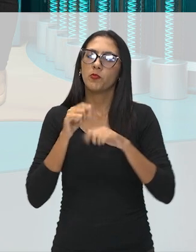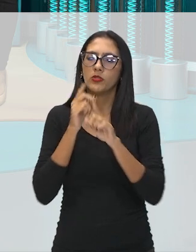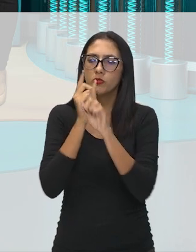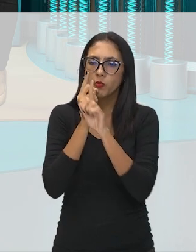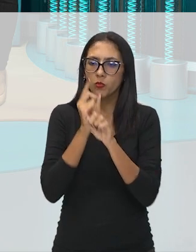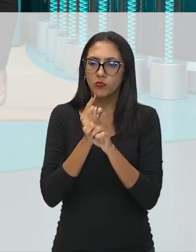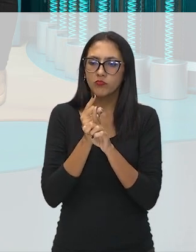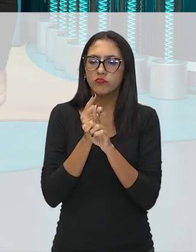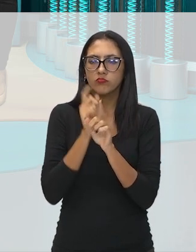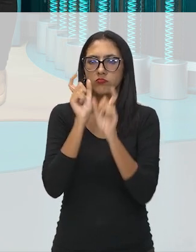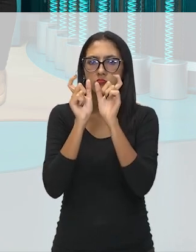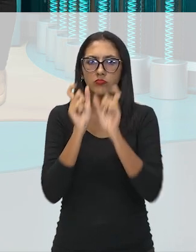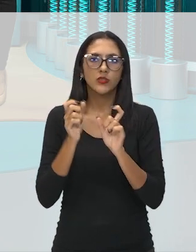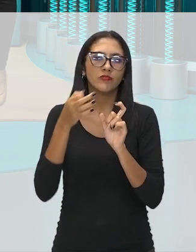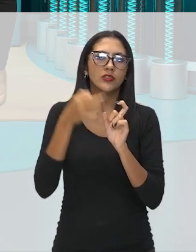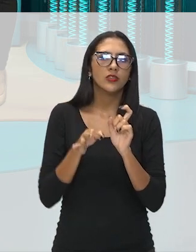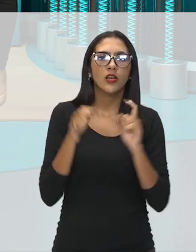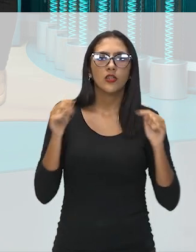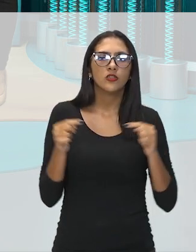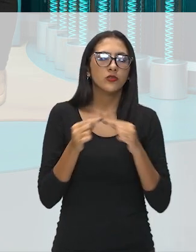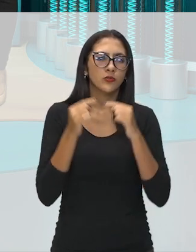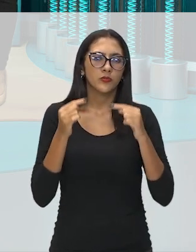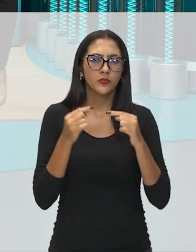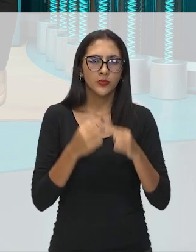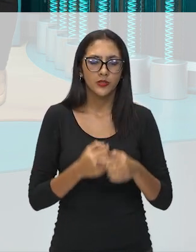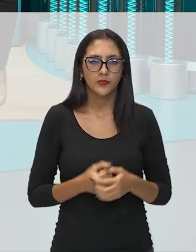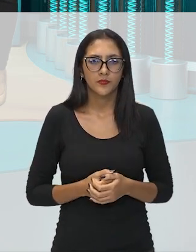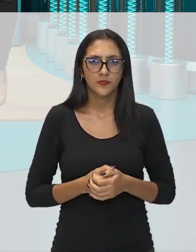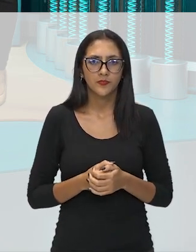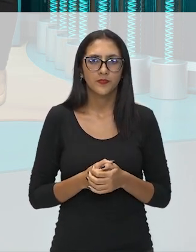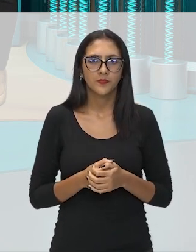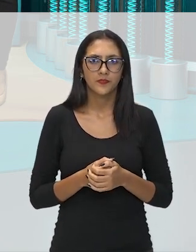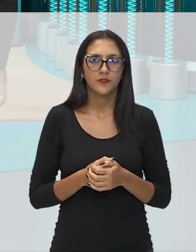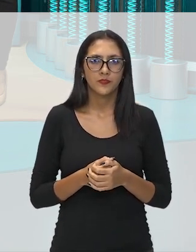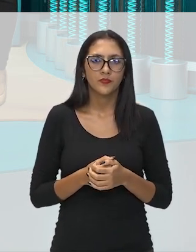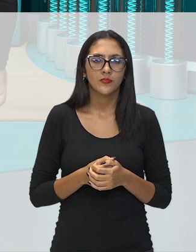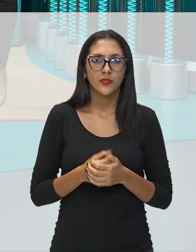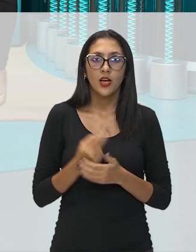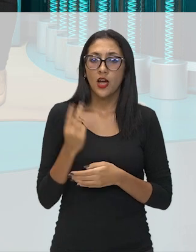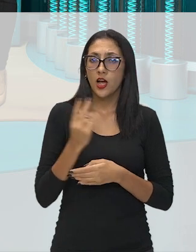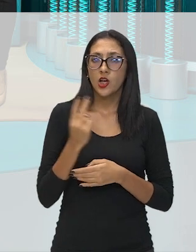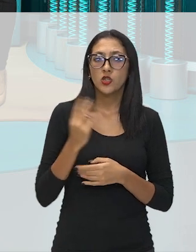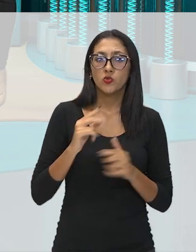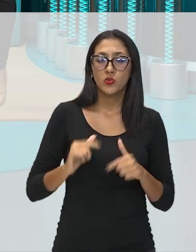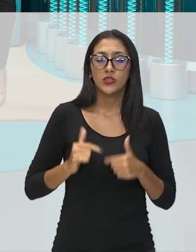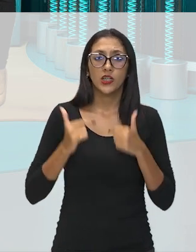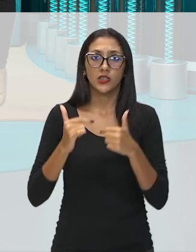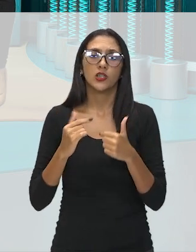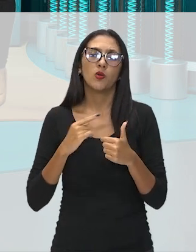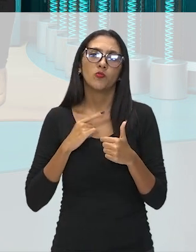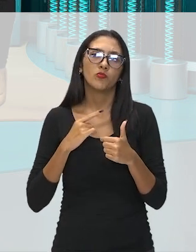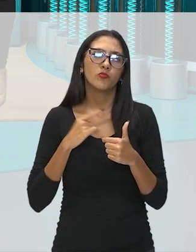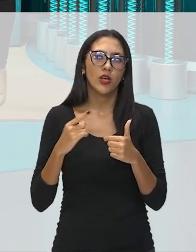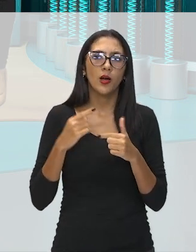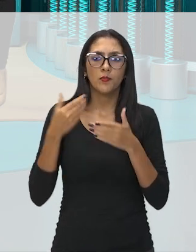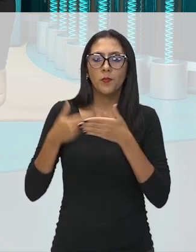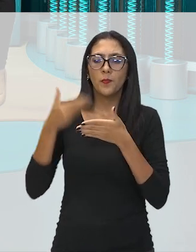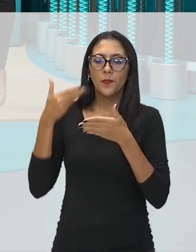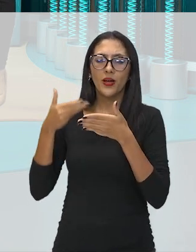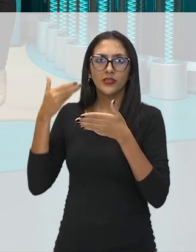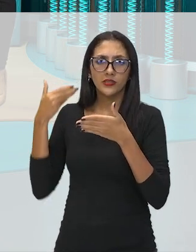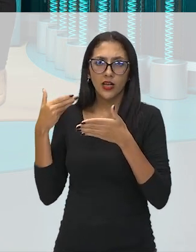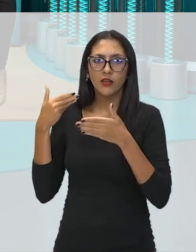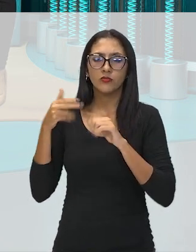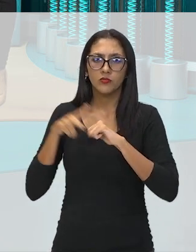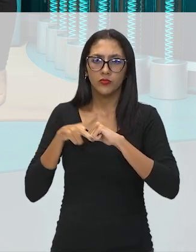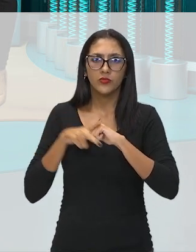Se é past continuous, se é simple past, mas as duas ações estão no passado, mas é necessário contar direitinho. Eu não vou dizer